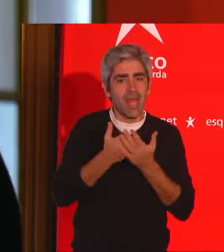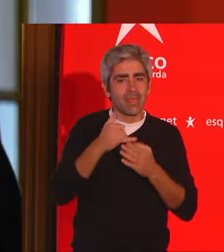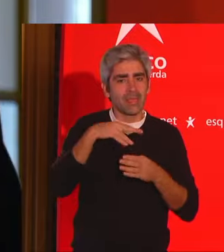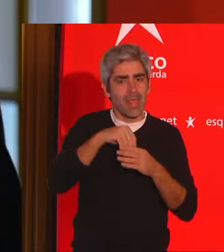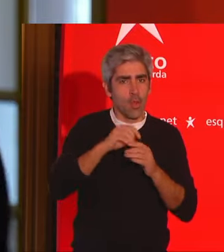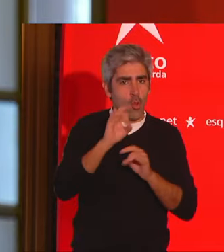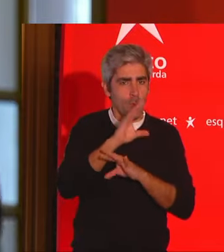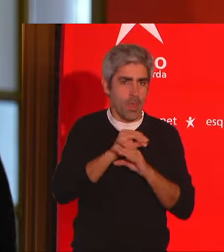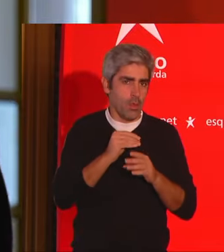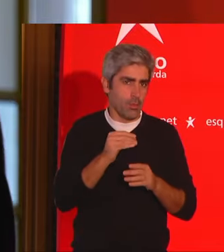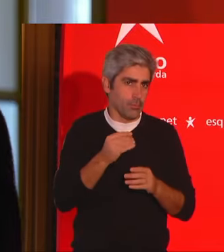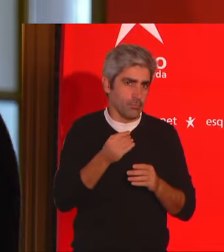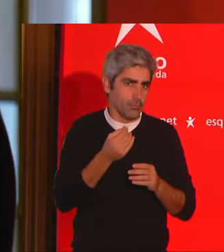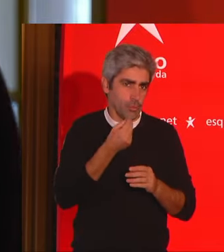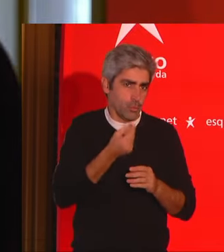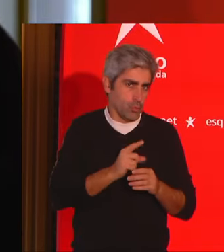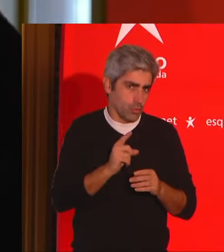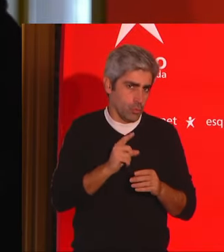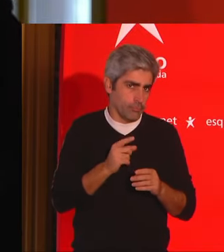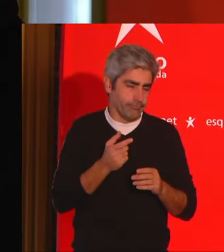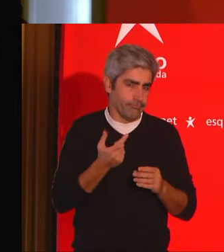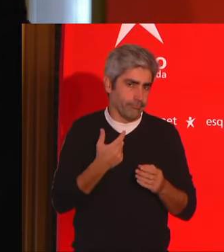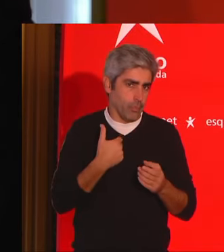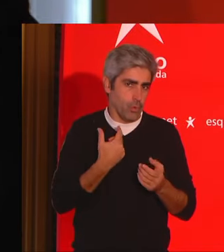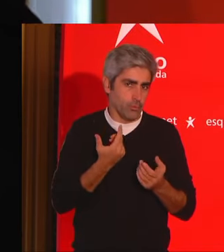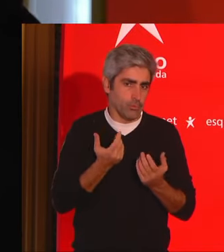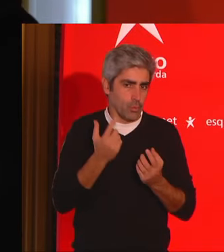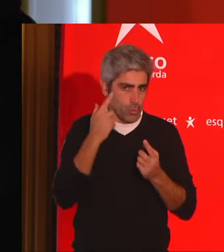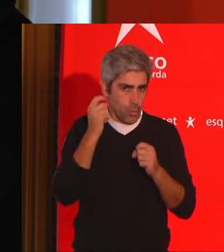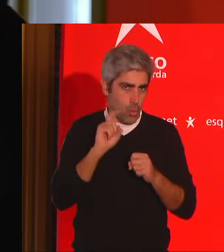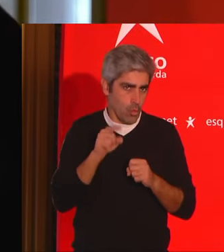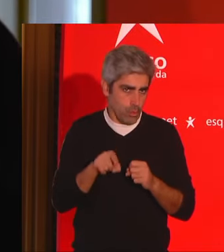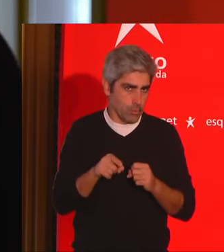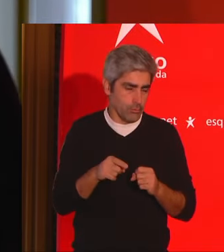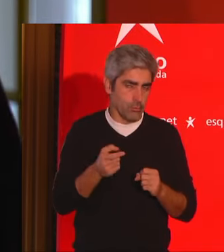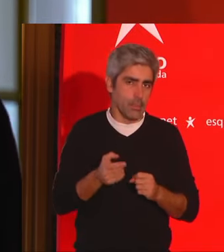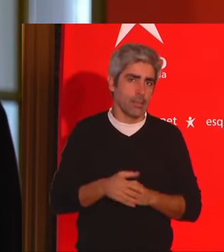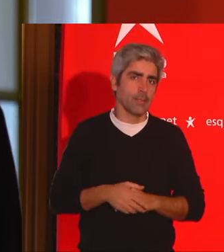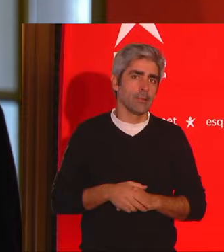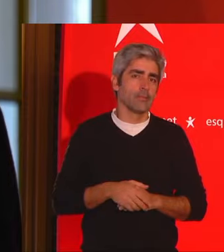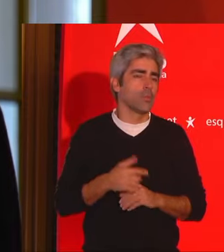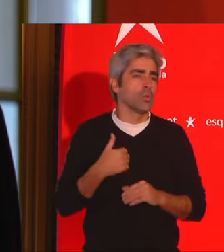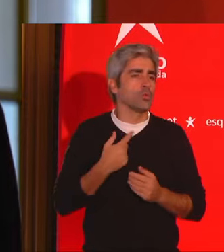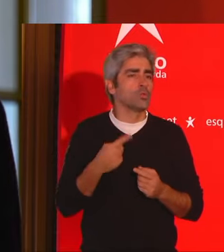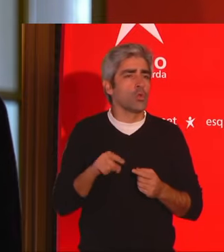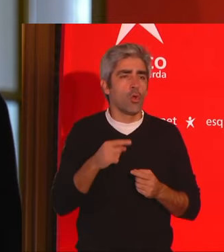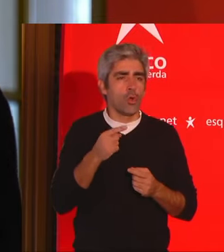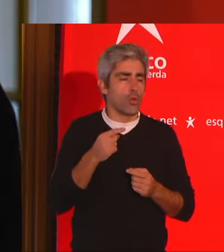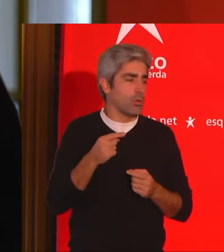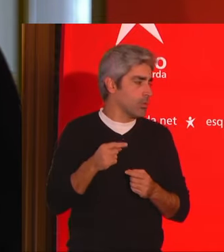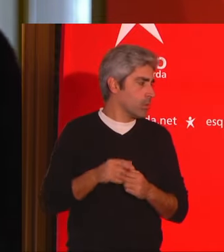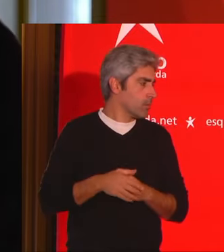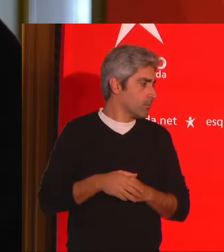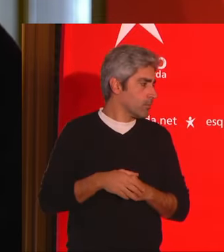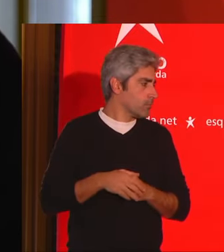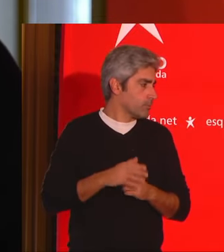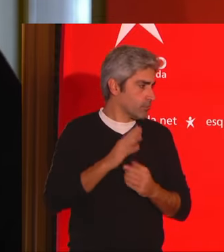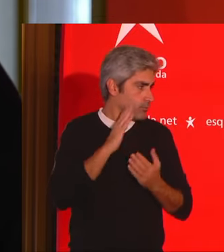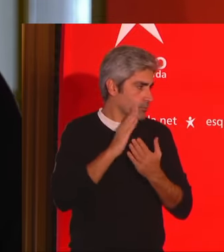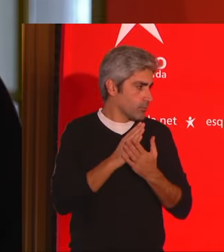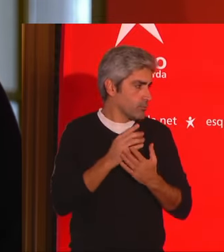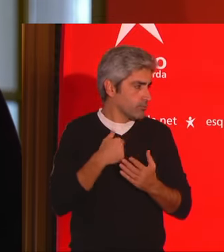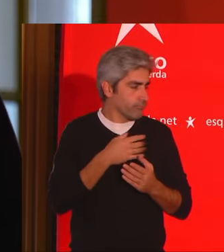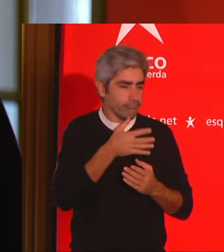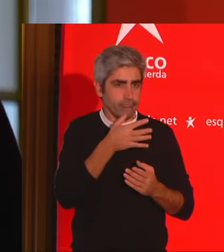interno europeu e que, no fundo, deixamos alimentar. E, portanto, vou só terminar esta